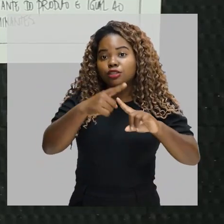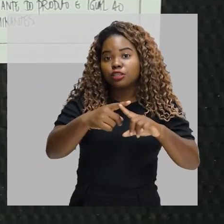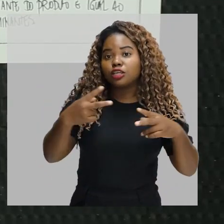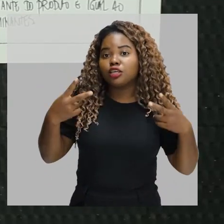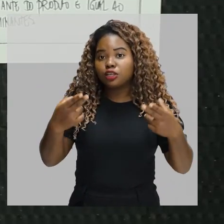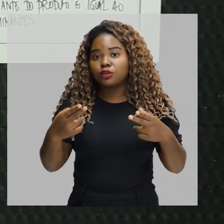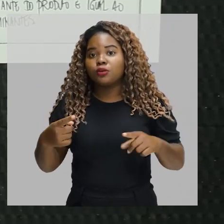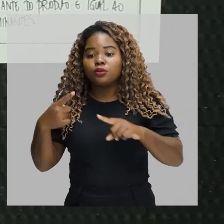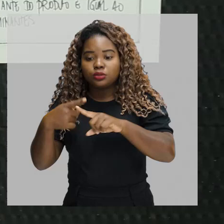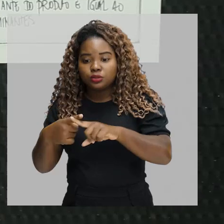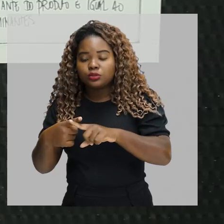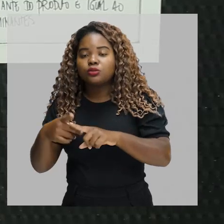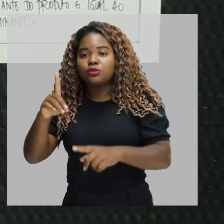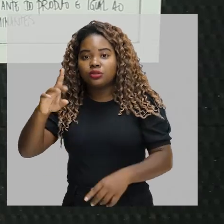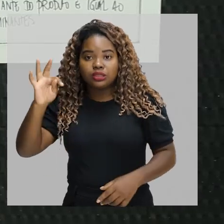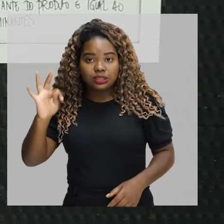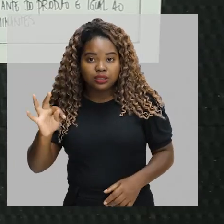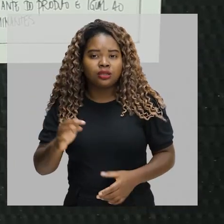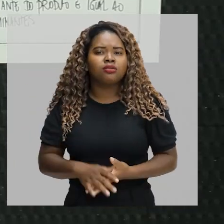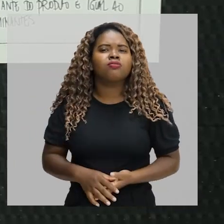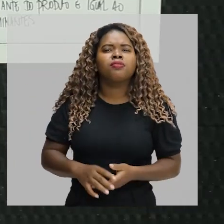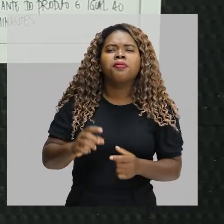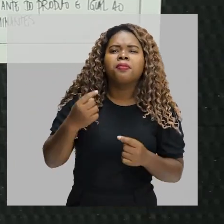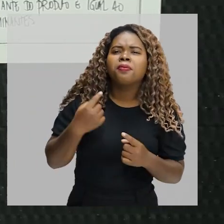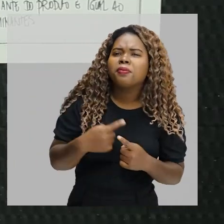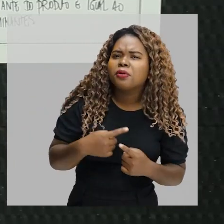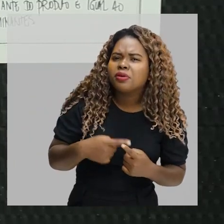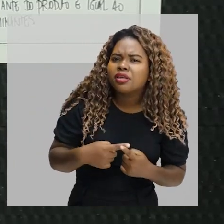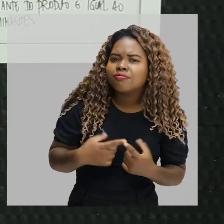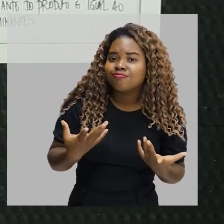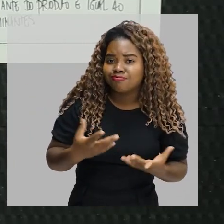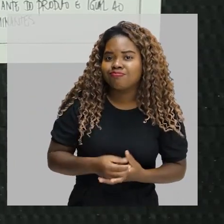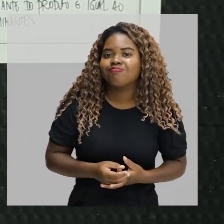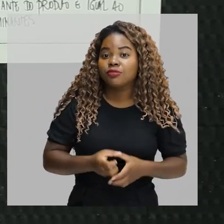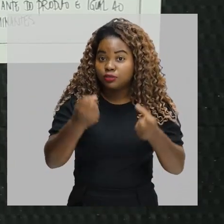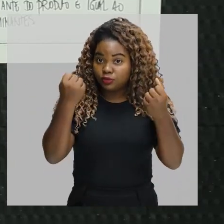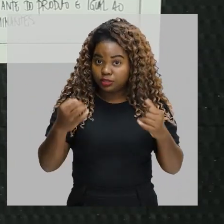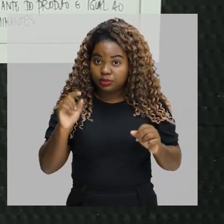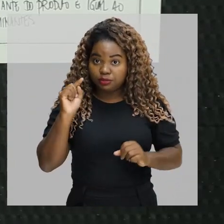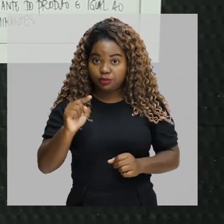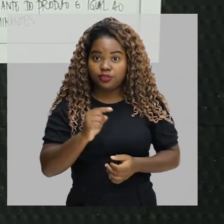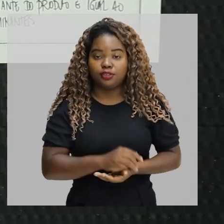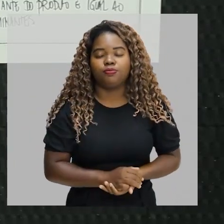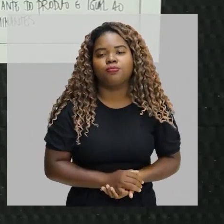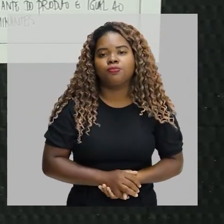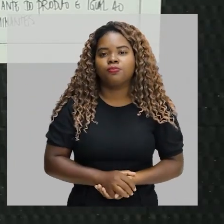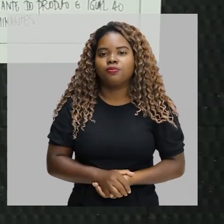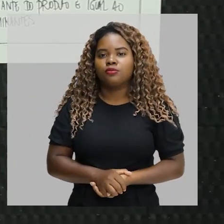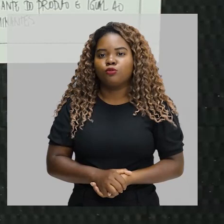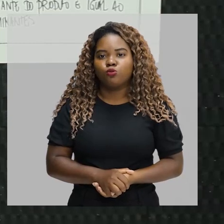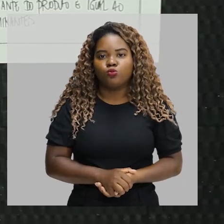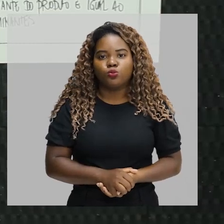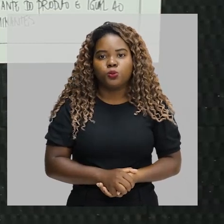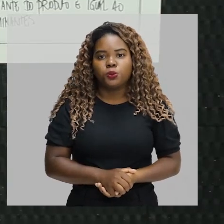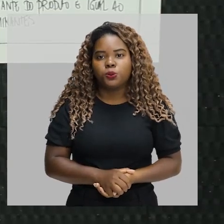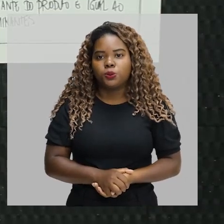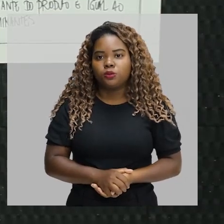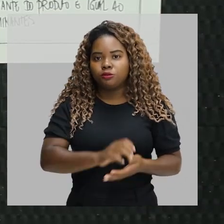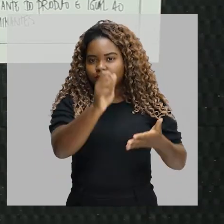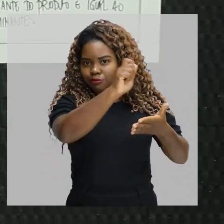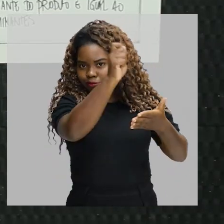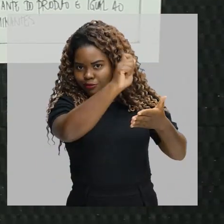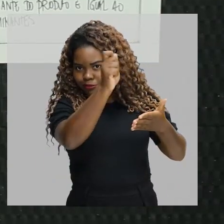ao produto dos determinantes. Tá? Vamos ver o que eu quero dizer com isso. Tá? Vamos analisar aqui a